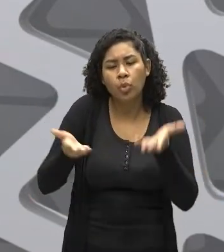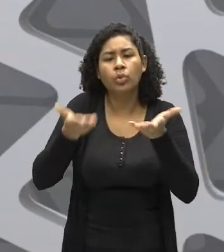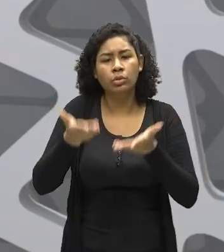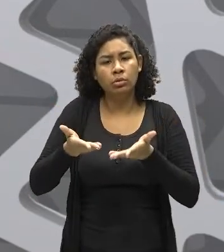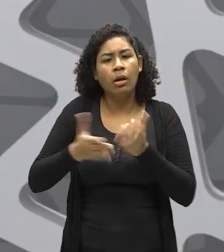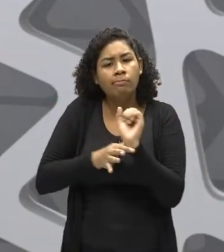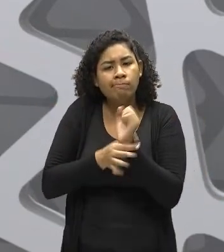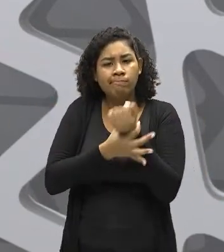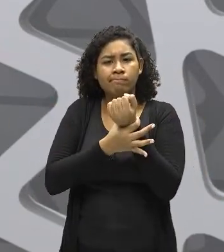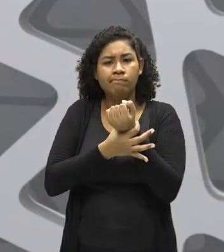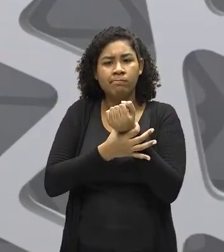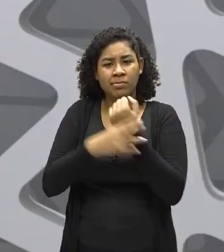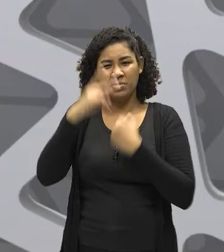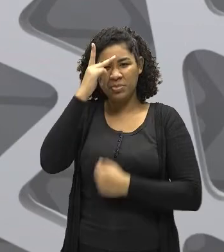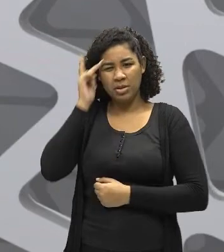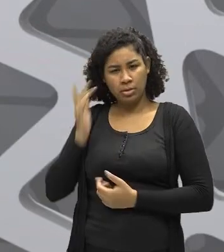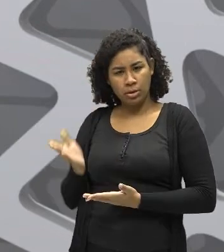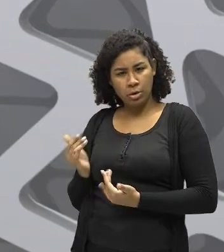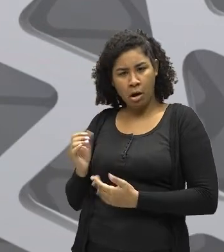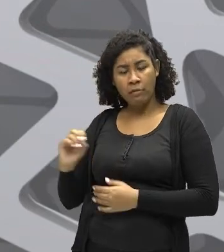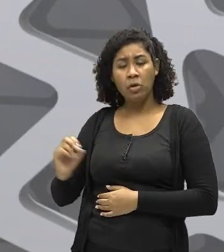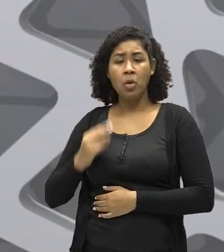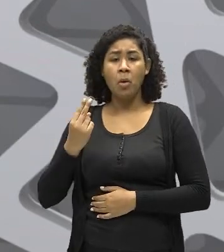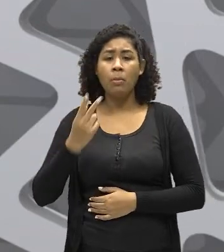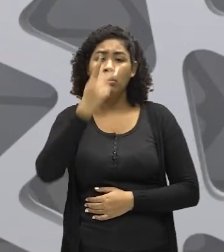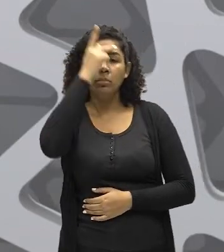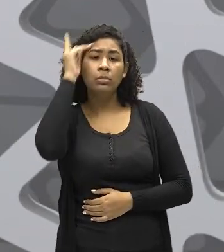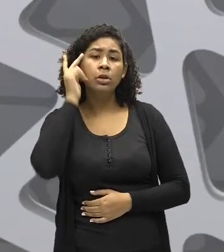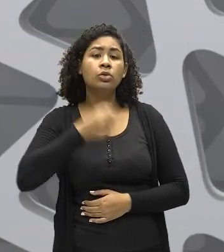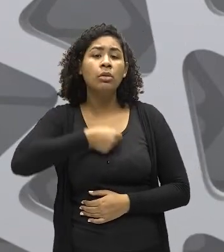jovens ou os mais velhos? Os mais velhos.